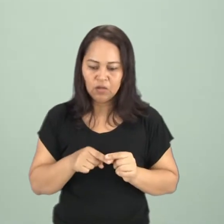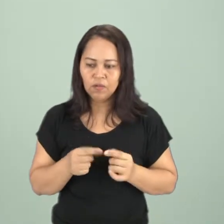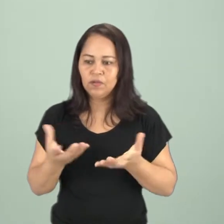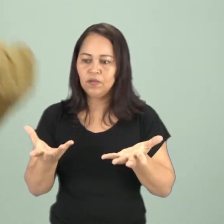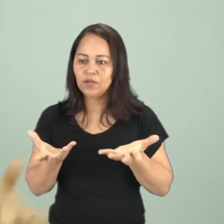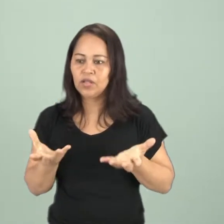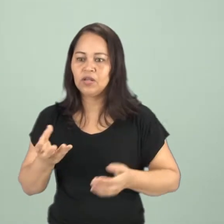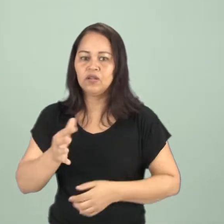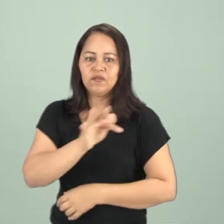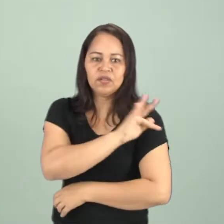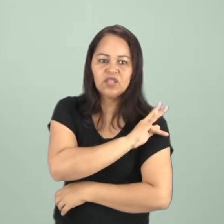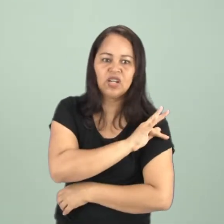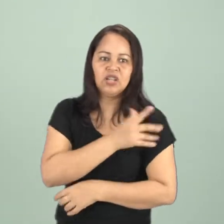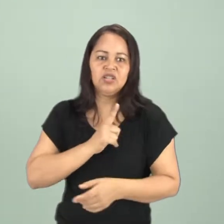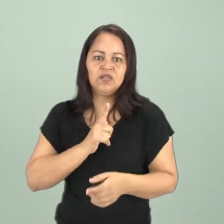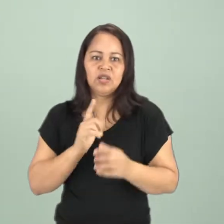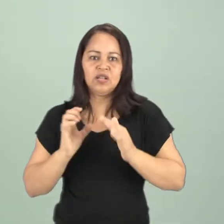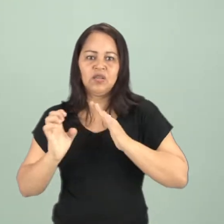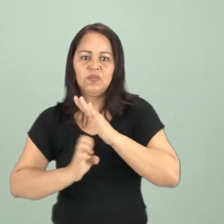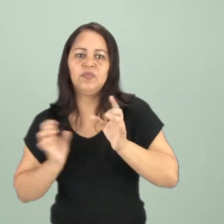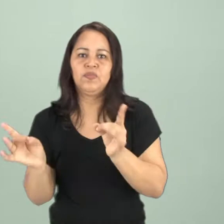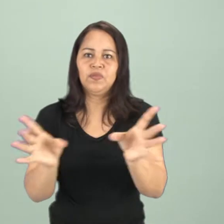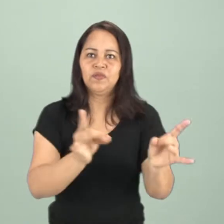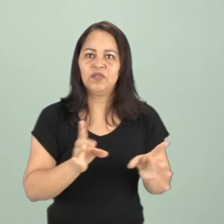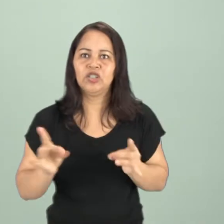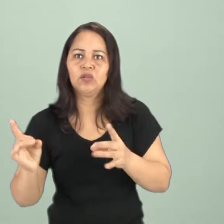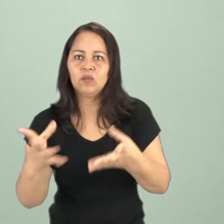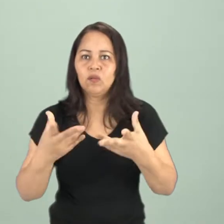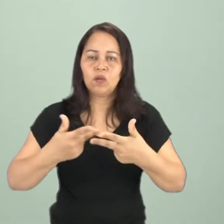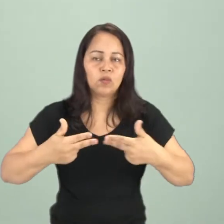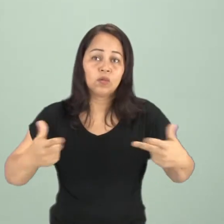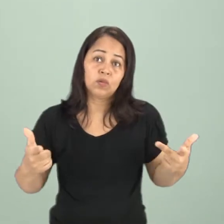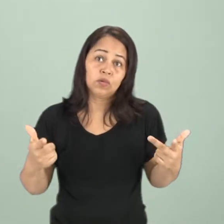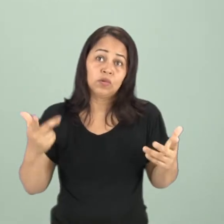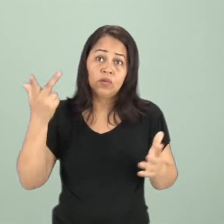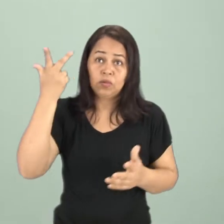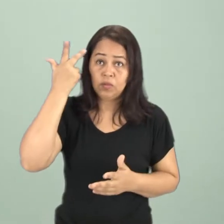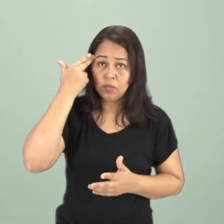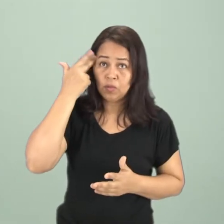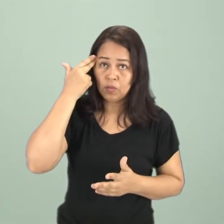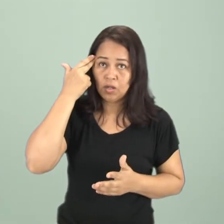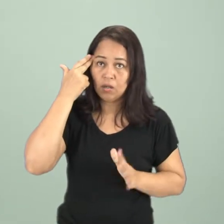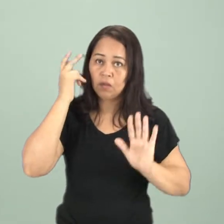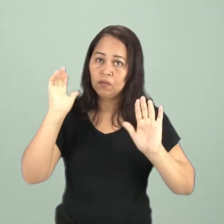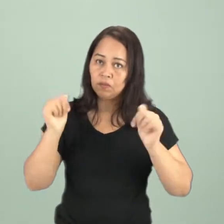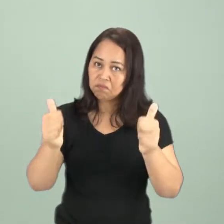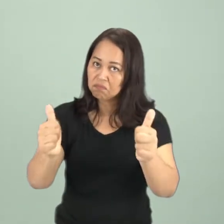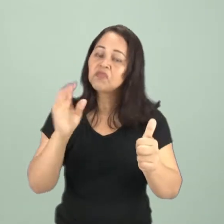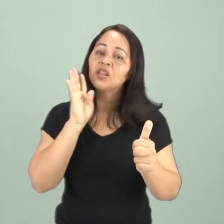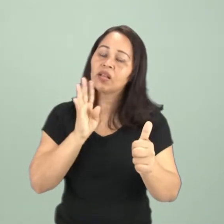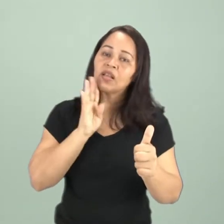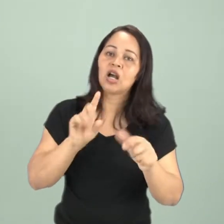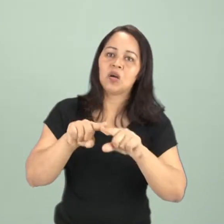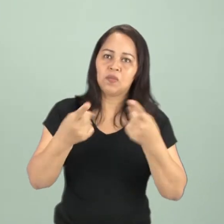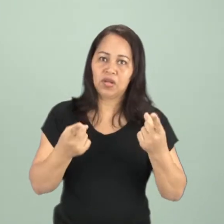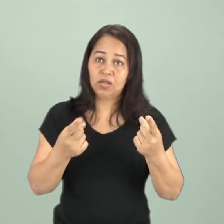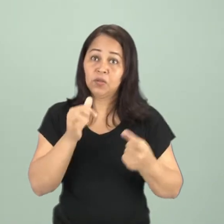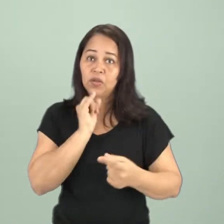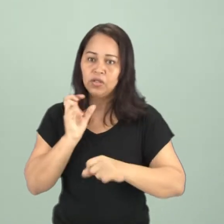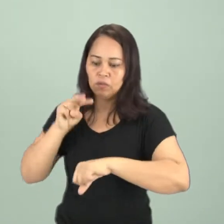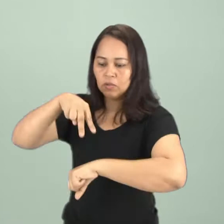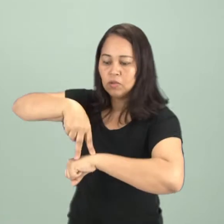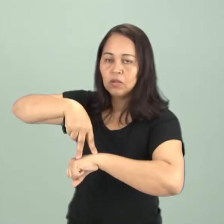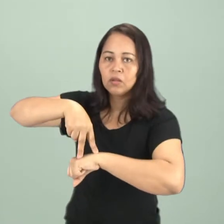faculdade, decide largar tudo, virar empreendedor, e isso é normal. O que não é normal? Não é normal se paralisar, não é normal desistir, isso